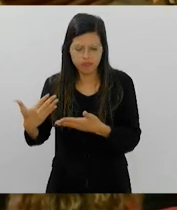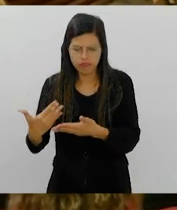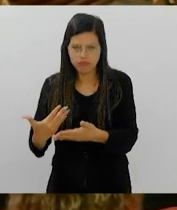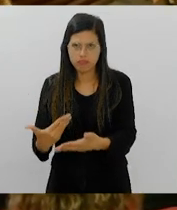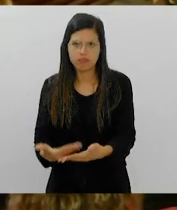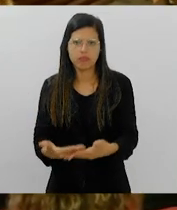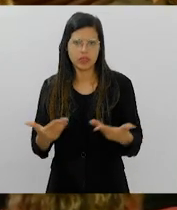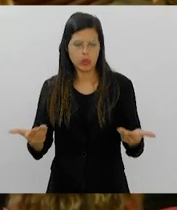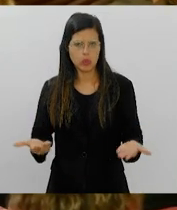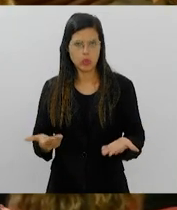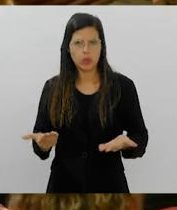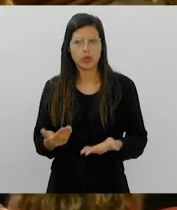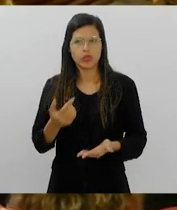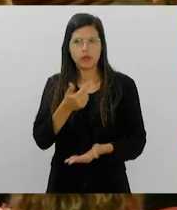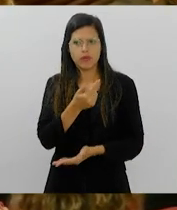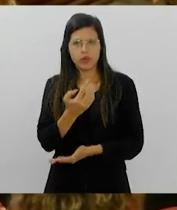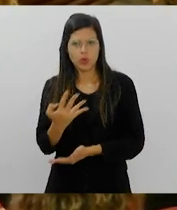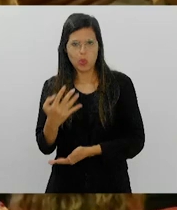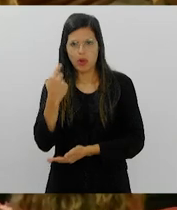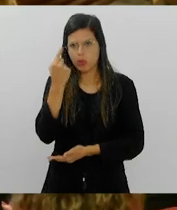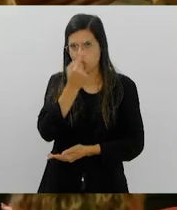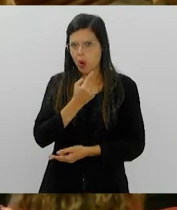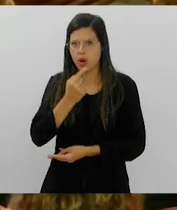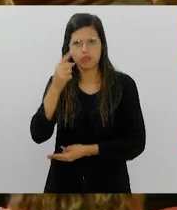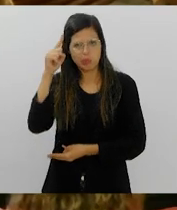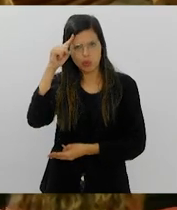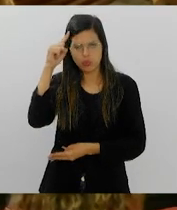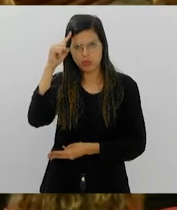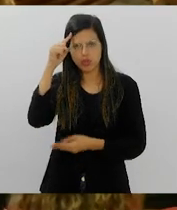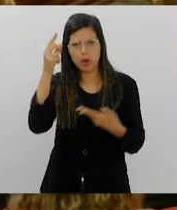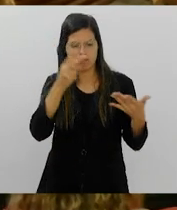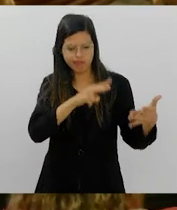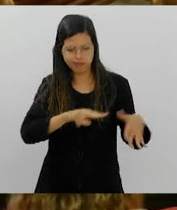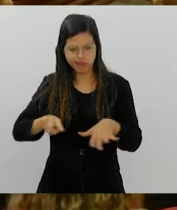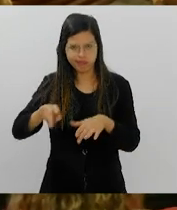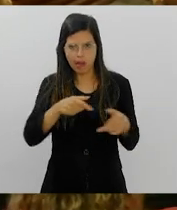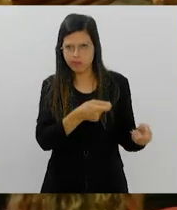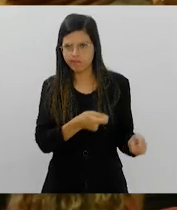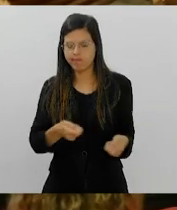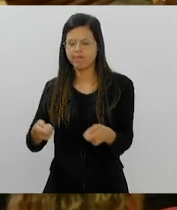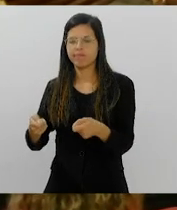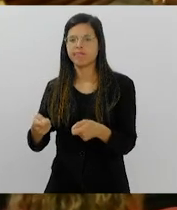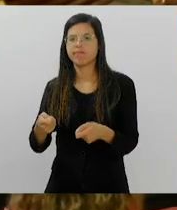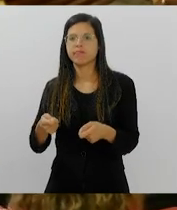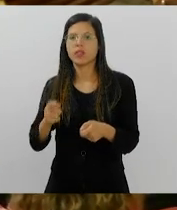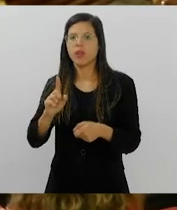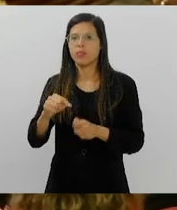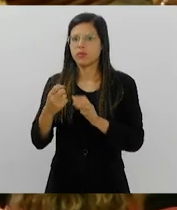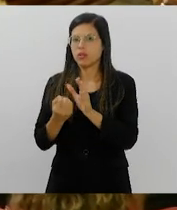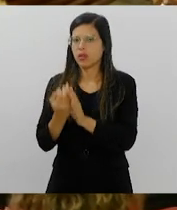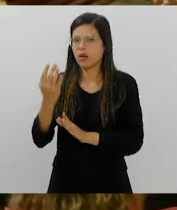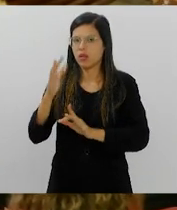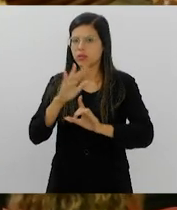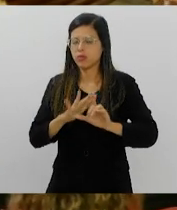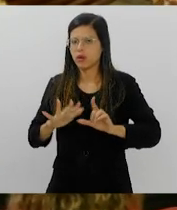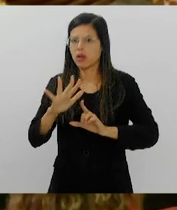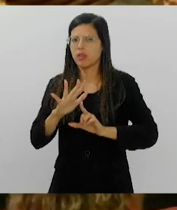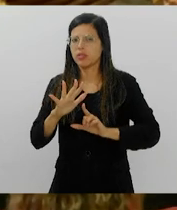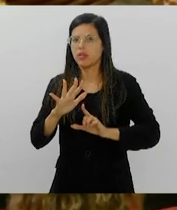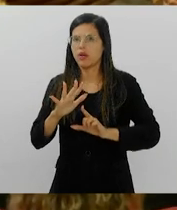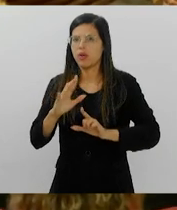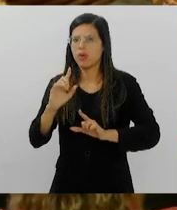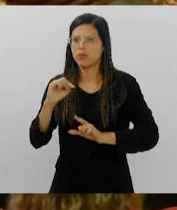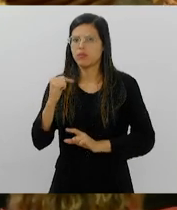24 horas por dia, 7 dias da semana. Após a implementação do canal, nós nos deparamos